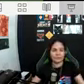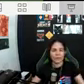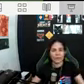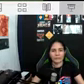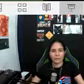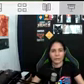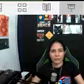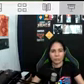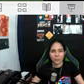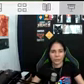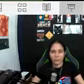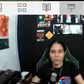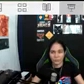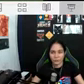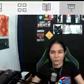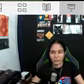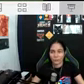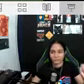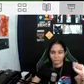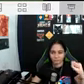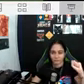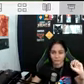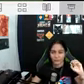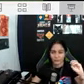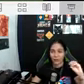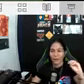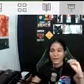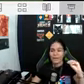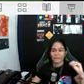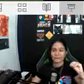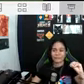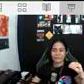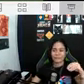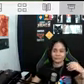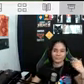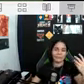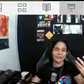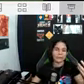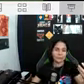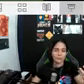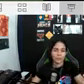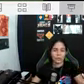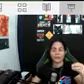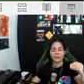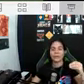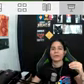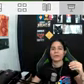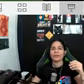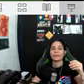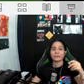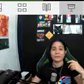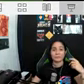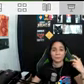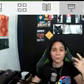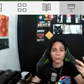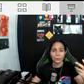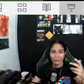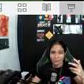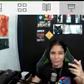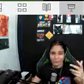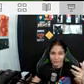Não sei se vocês conhecem o canal Porta dos Fundos. Então, eles fazem humor, né? Mas às